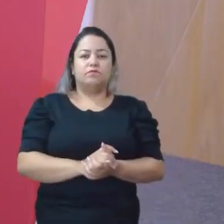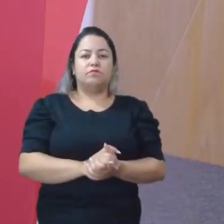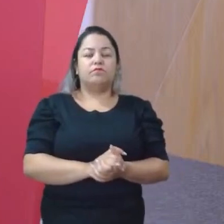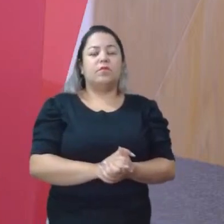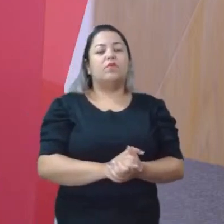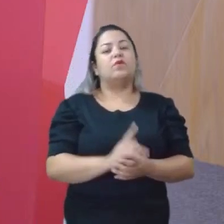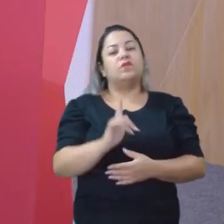havia